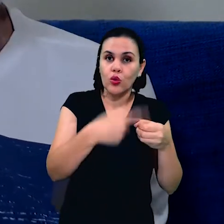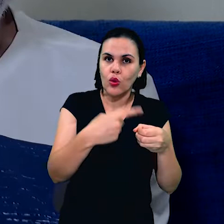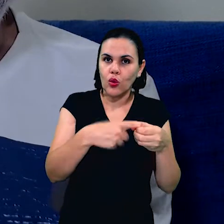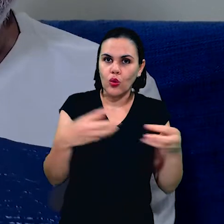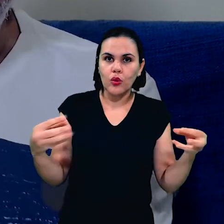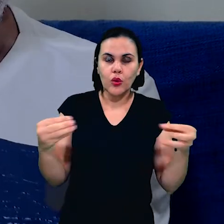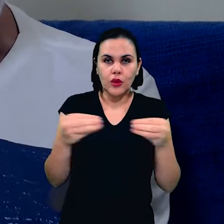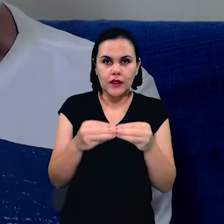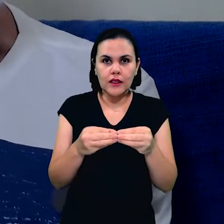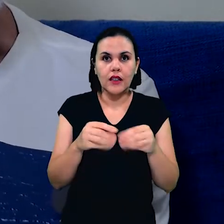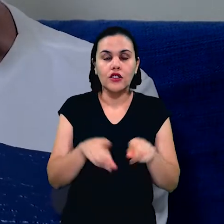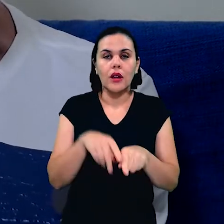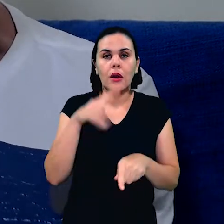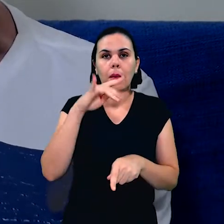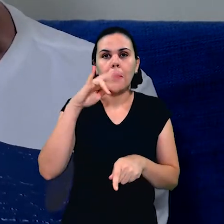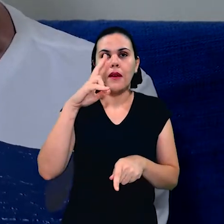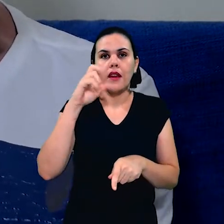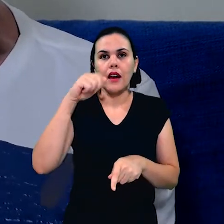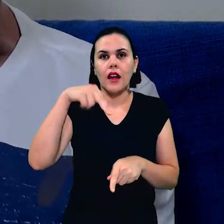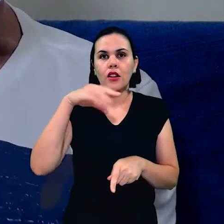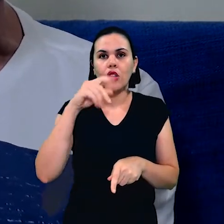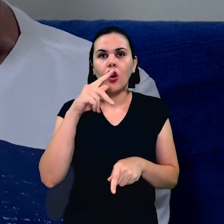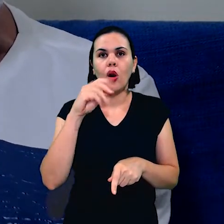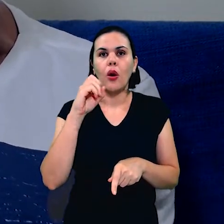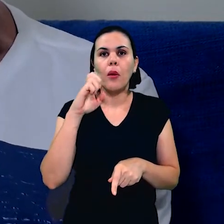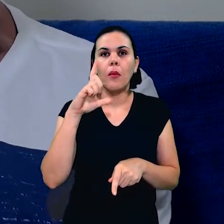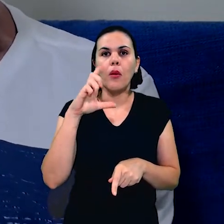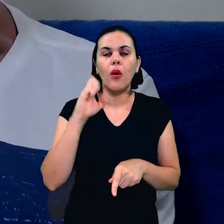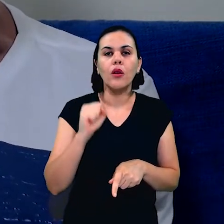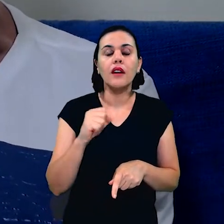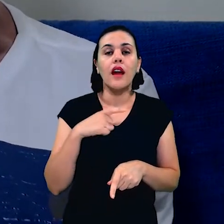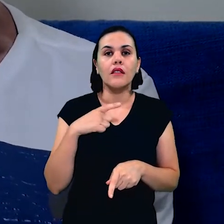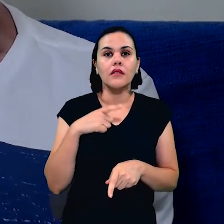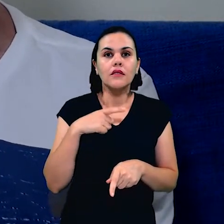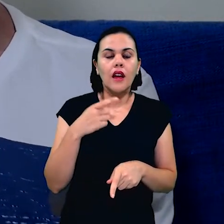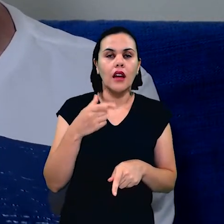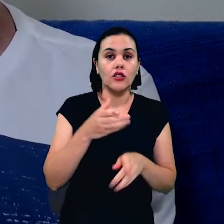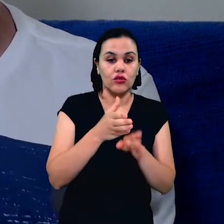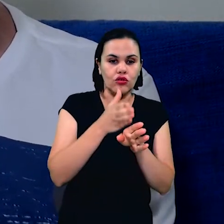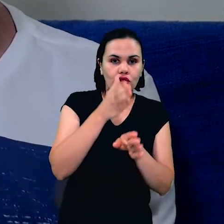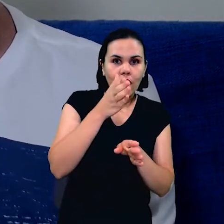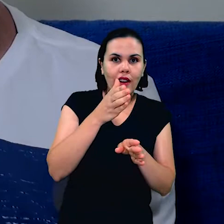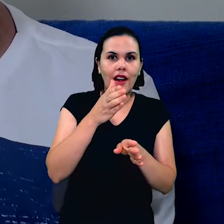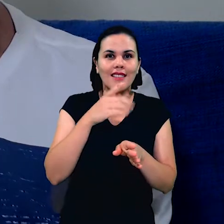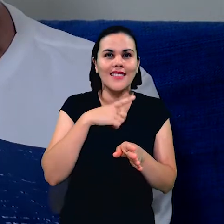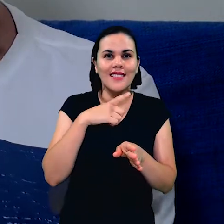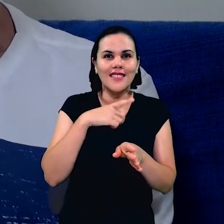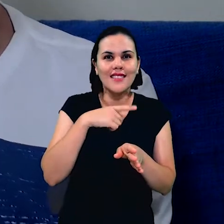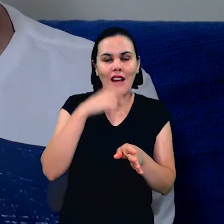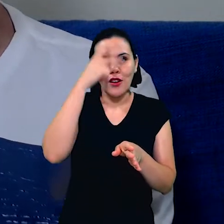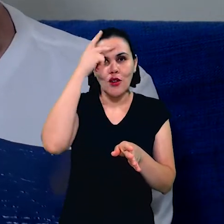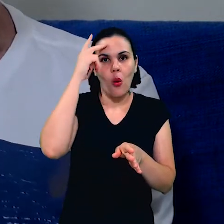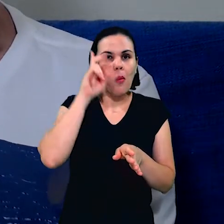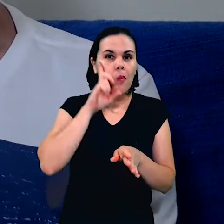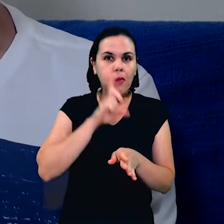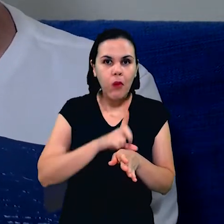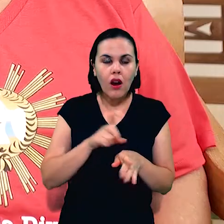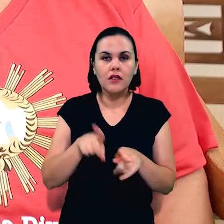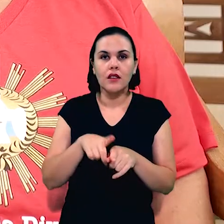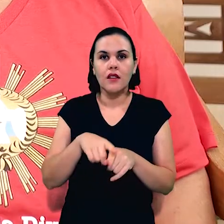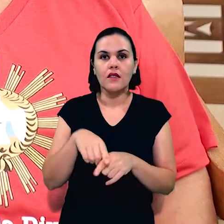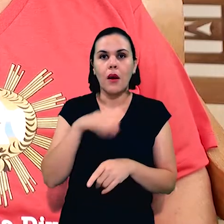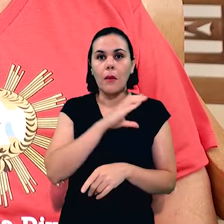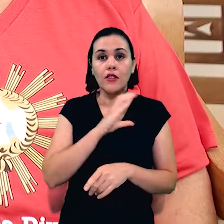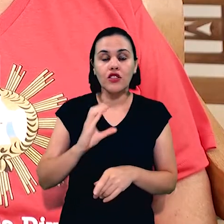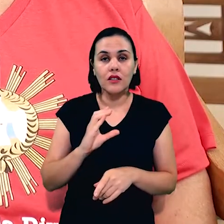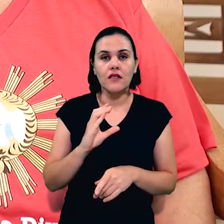Em Pirenópolis, né, tem aquela encenação de mouros e cristãos, né, das cruzadas, aquela encenação.